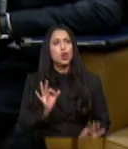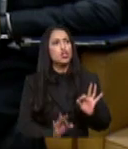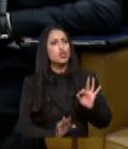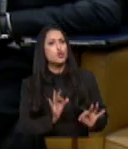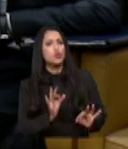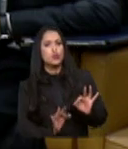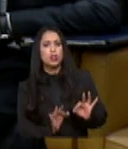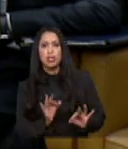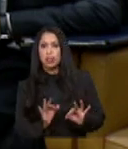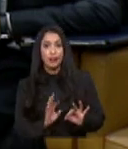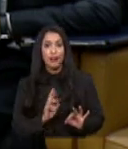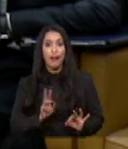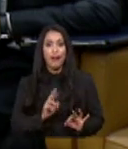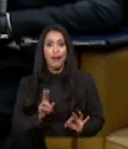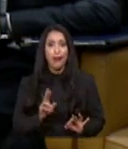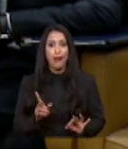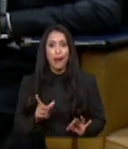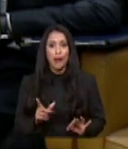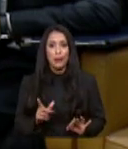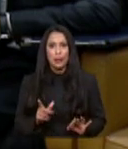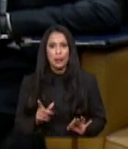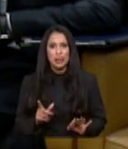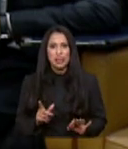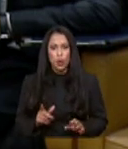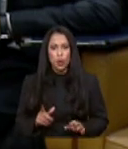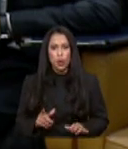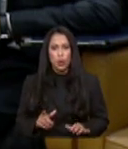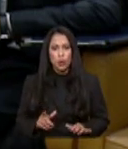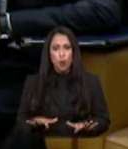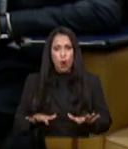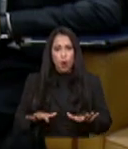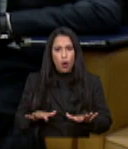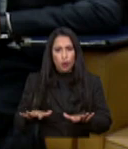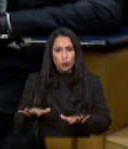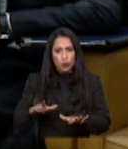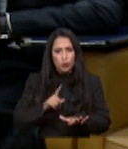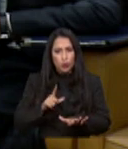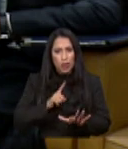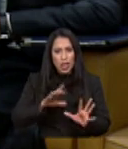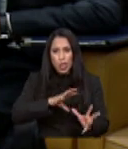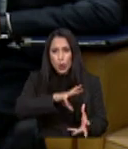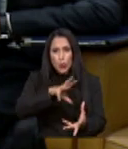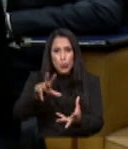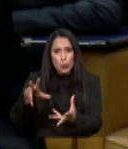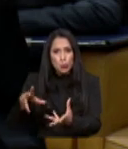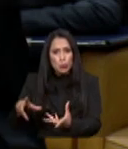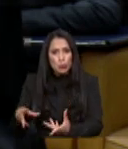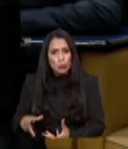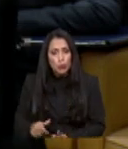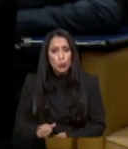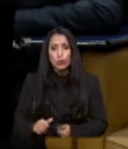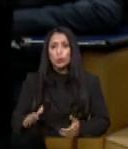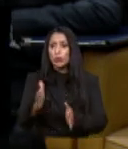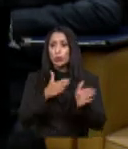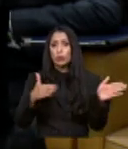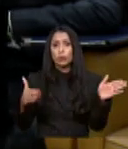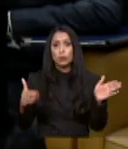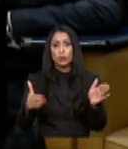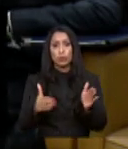jurídicos. Estão aqui dentro de um movimento global que compromete a toda a